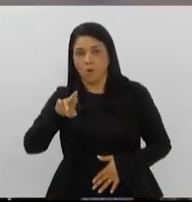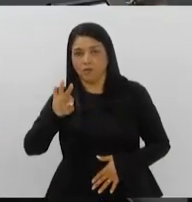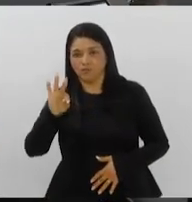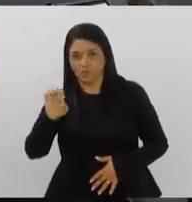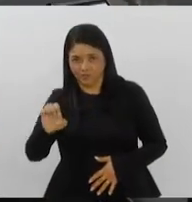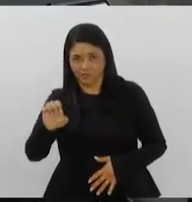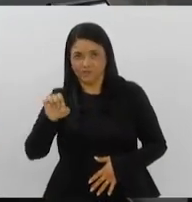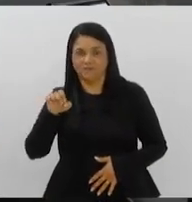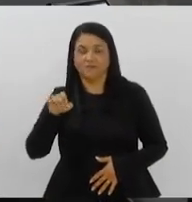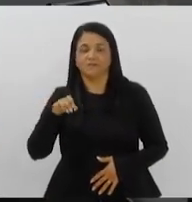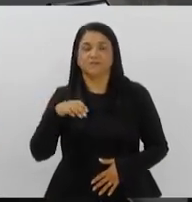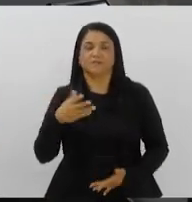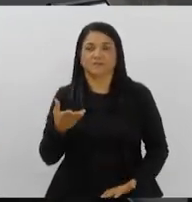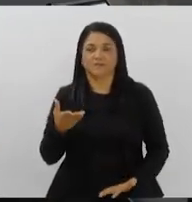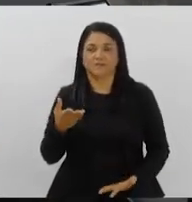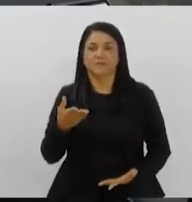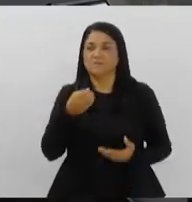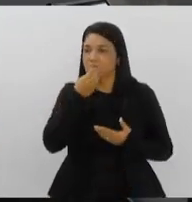casa.